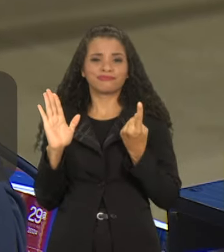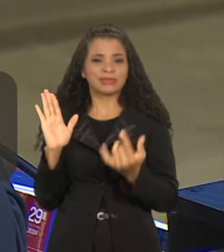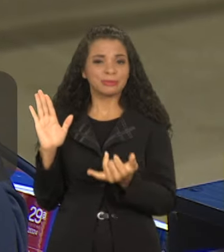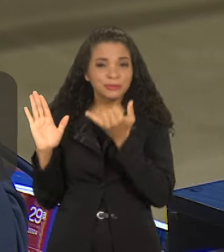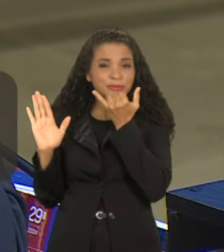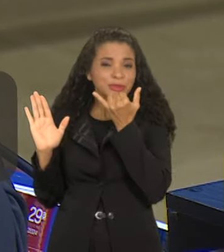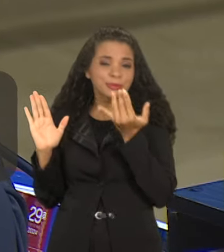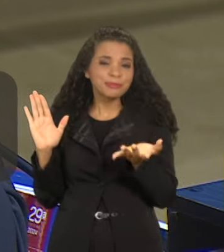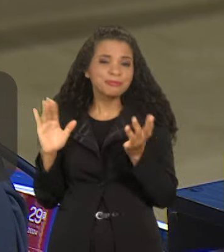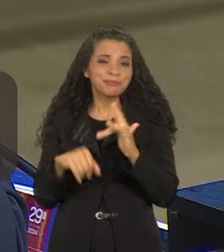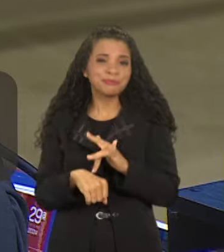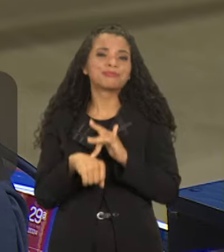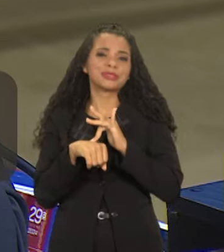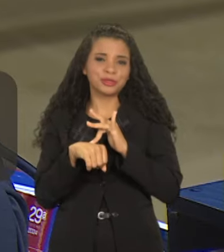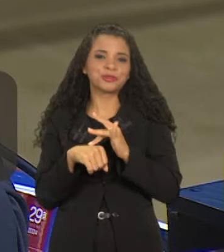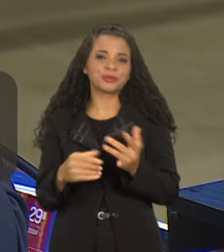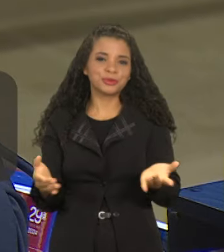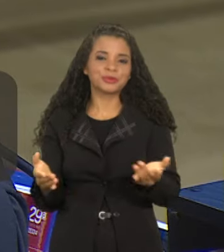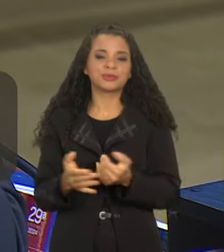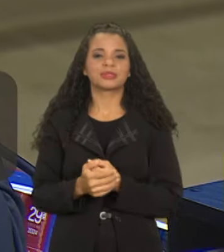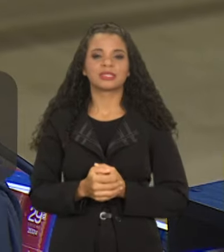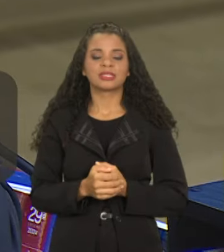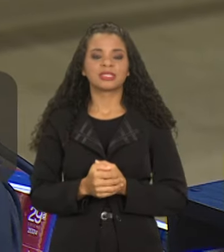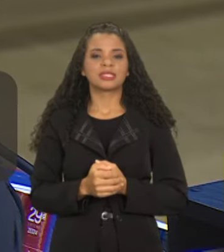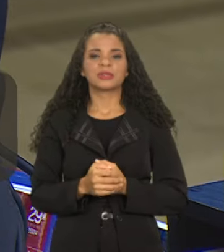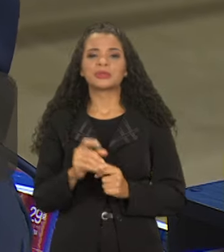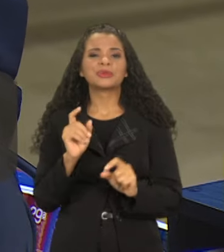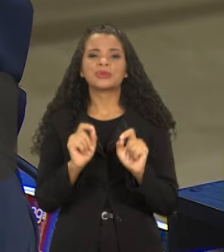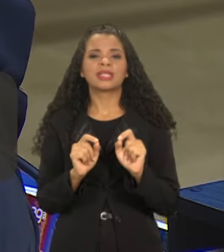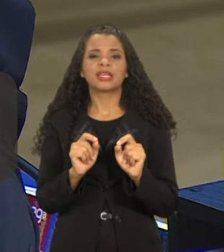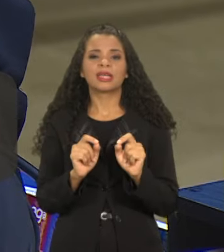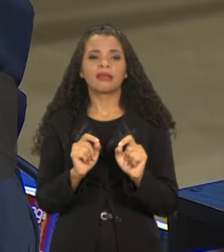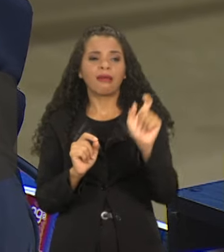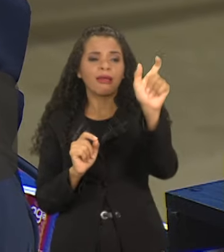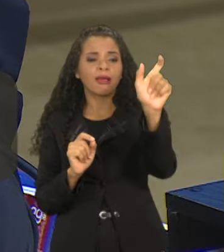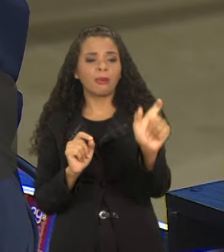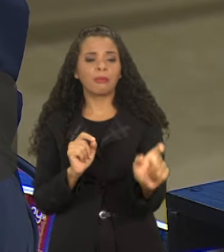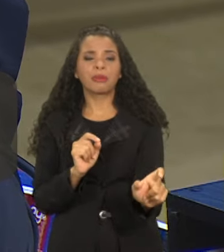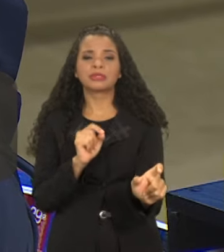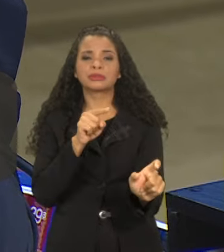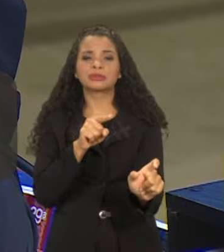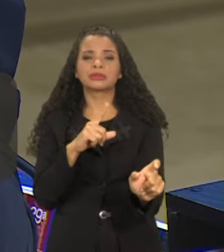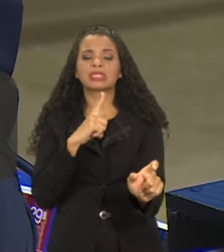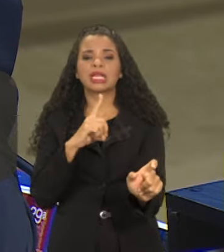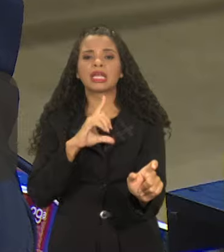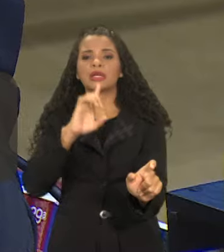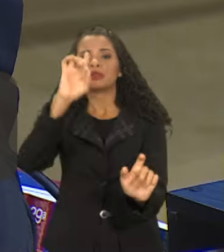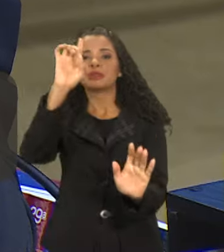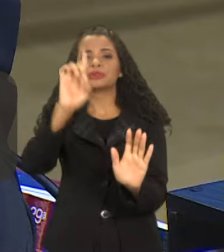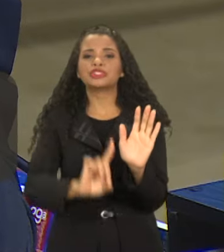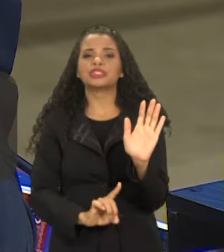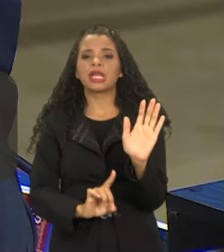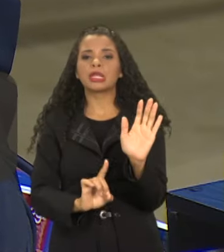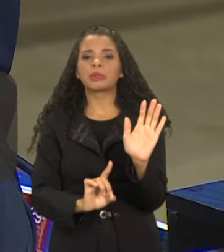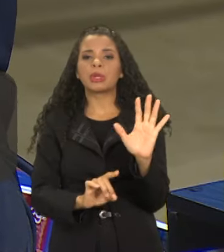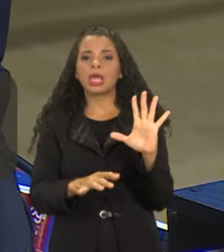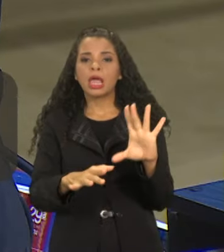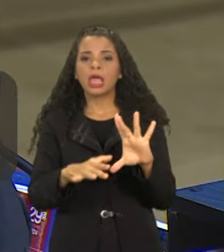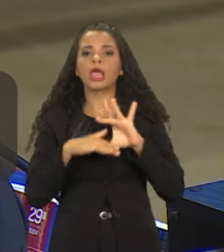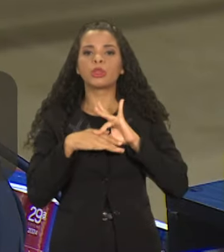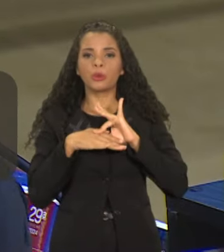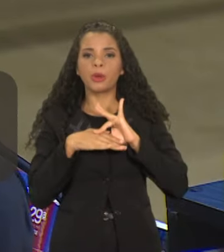absurda, de que uma pessoa tem o direito fundamental a ficar doente e transmitir essas doenças